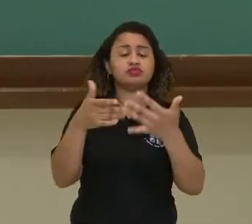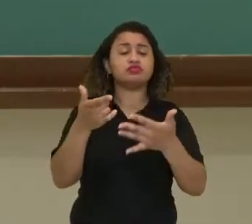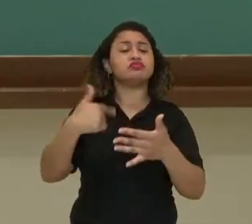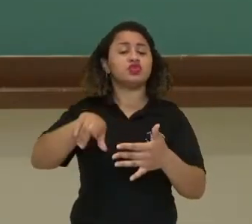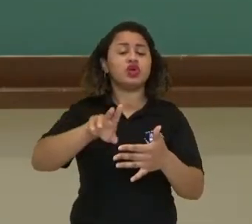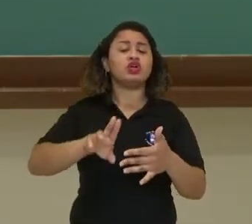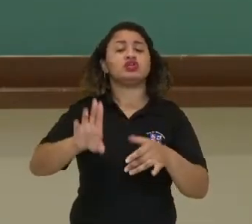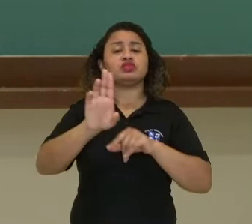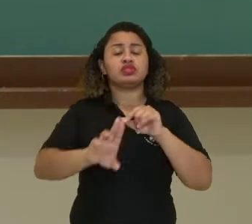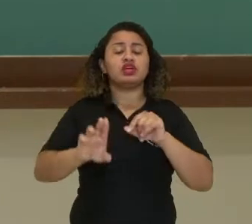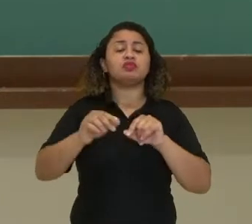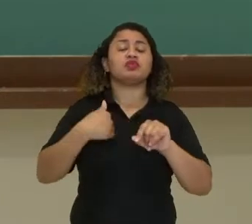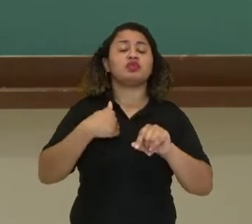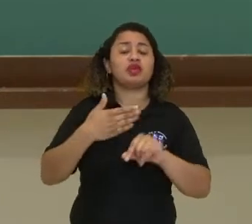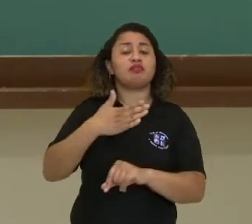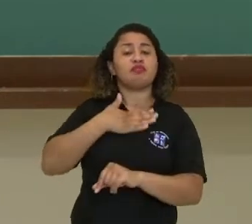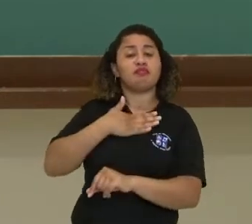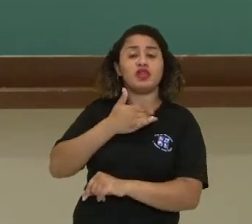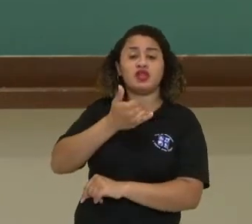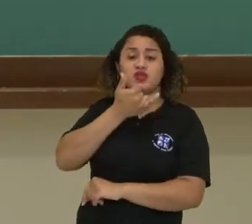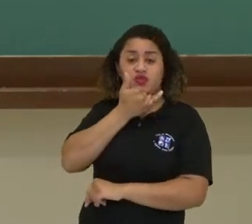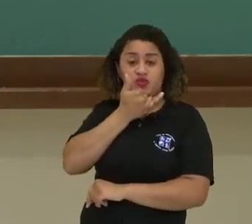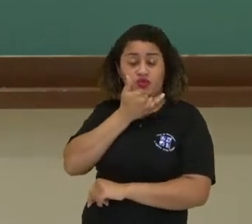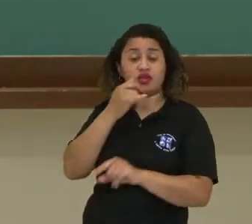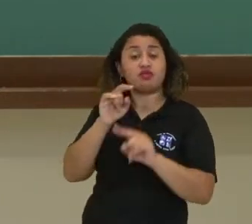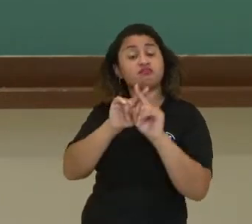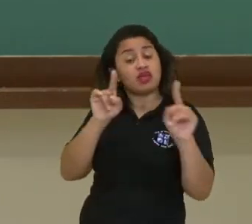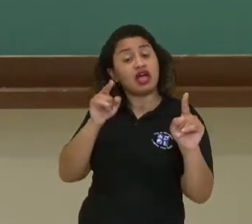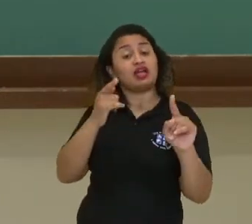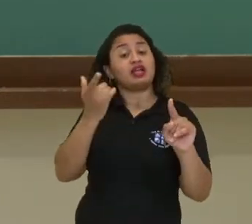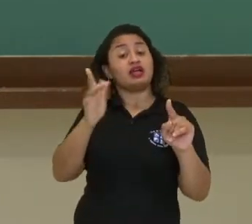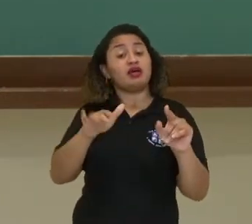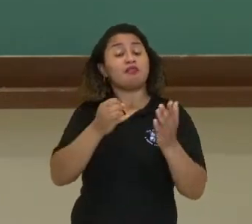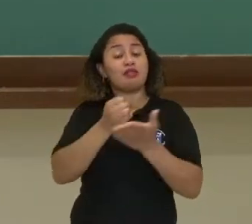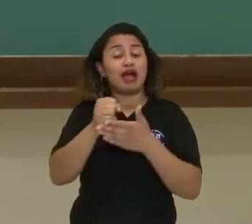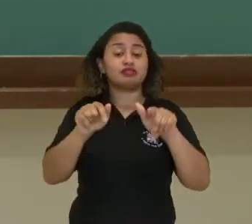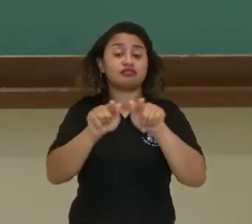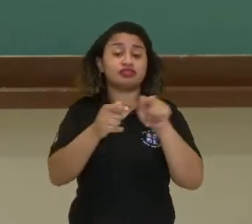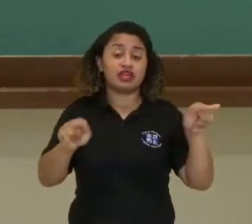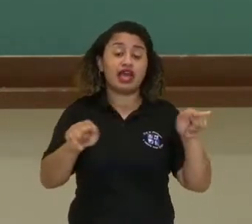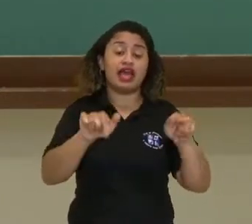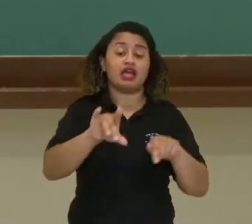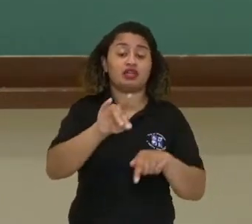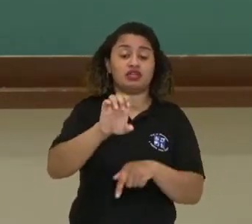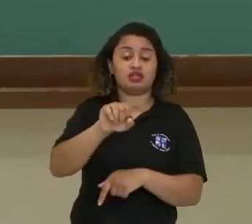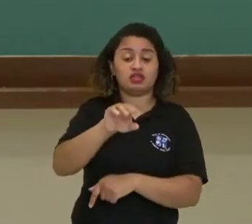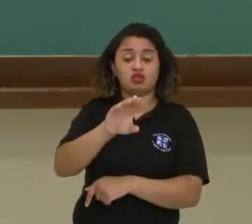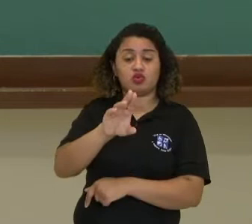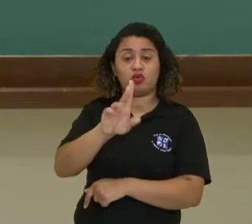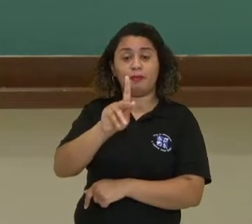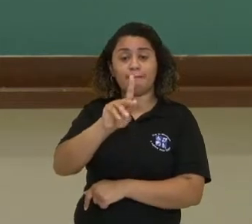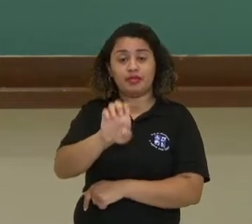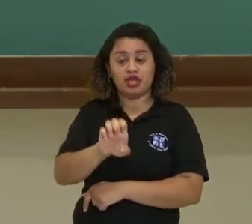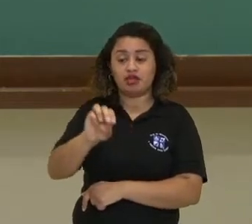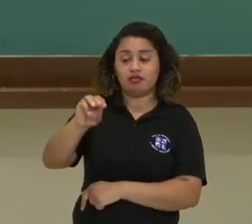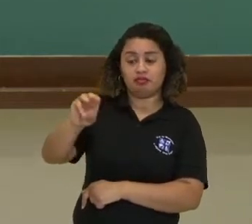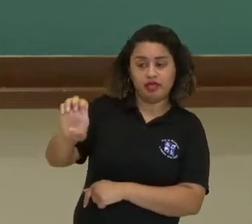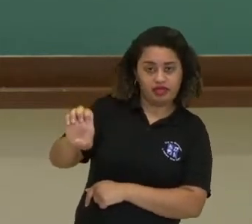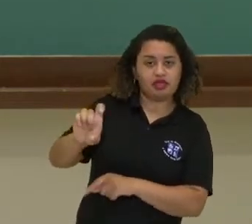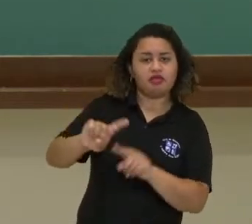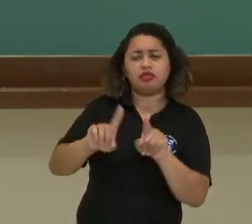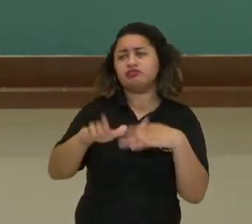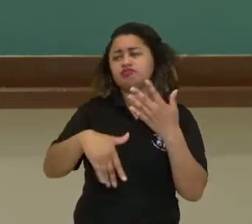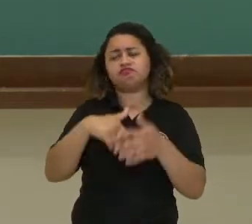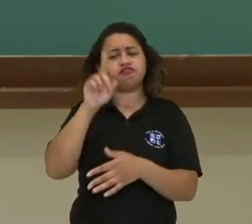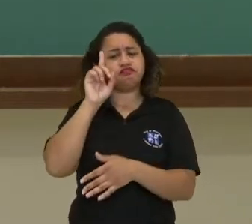me desculpe. Só que, de acordo com a gramática normativa, correto seria desculpe-me. Só que no dia a dia, em língua